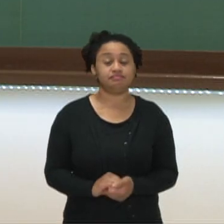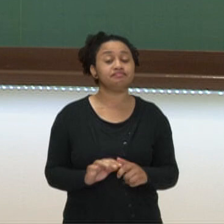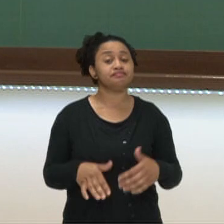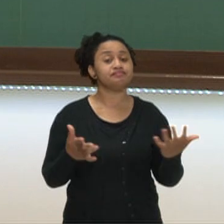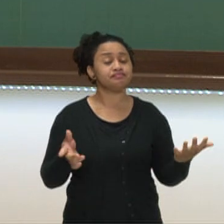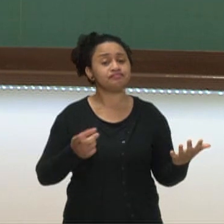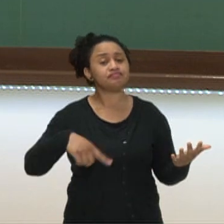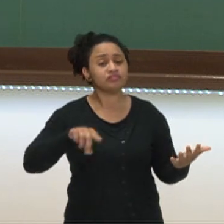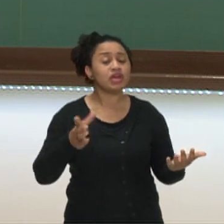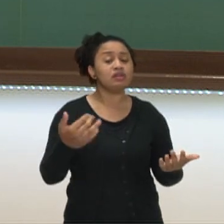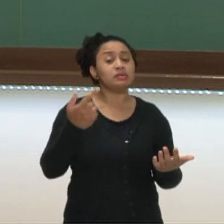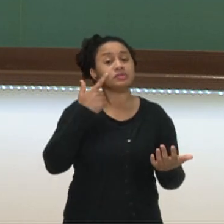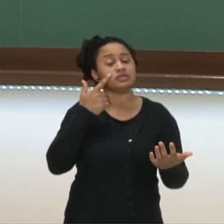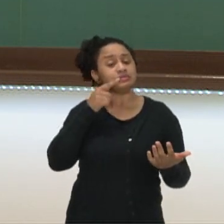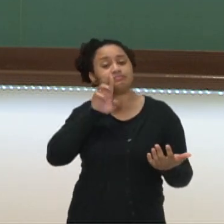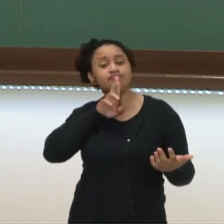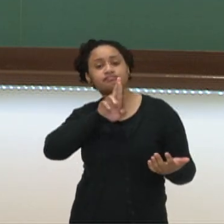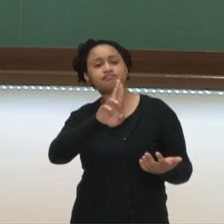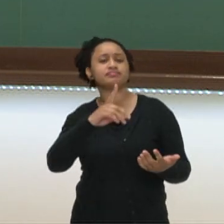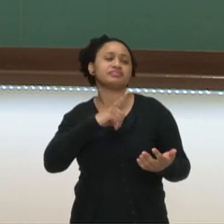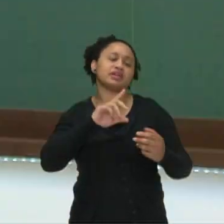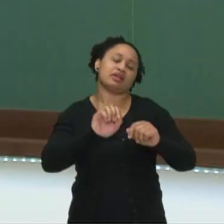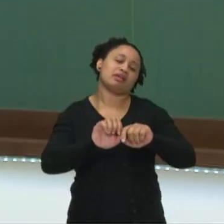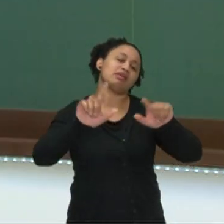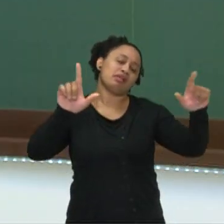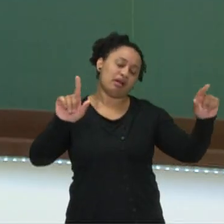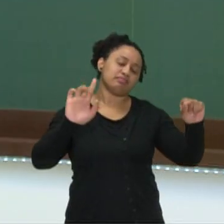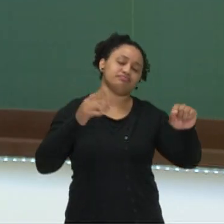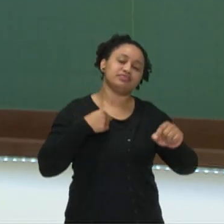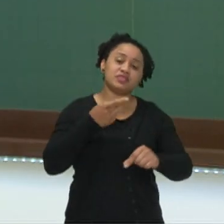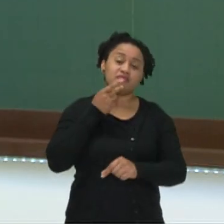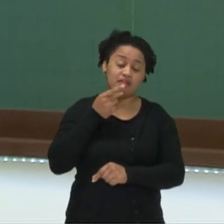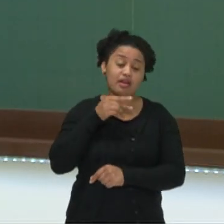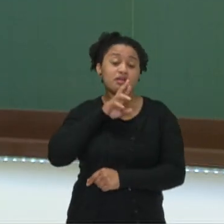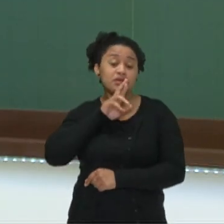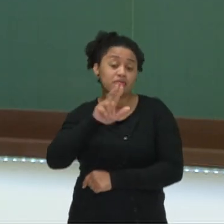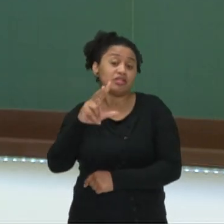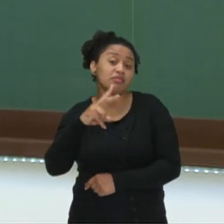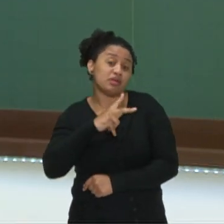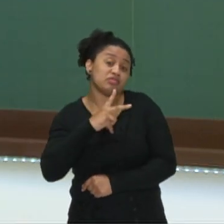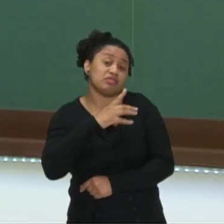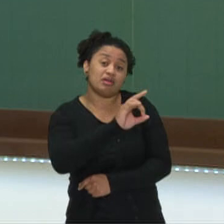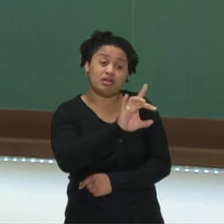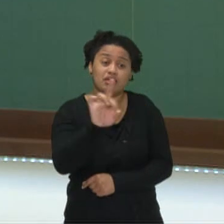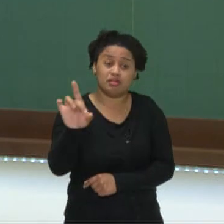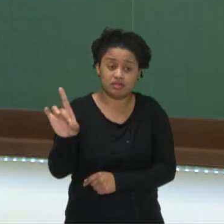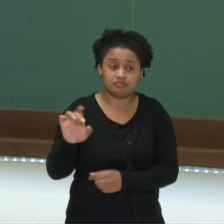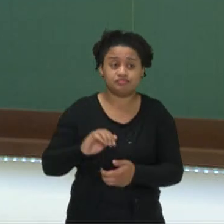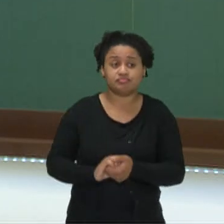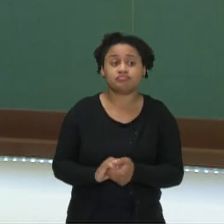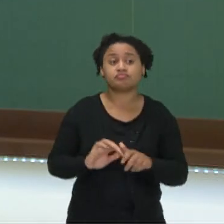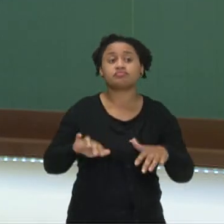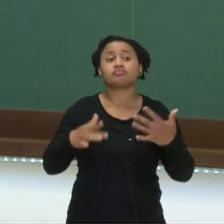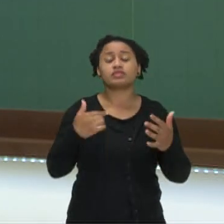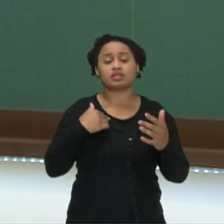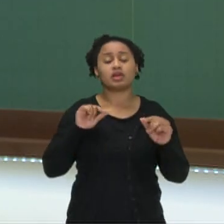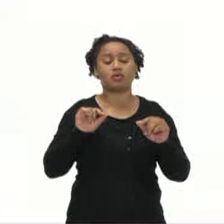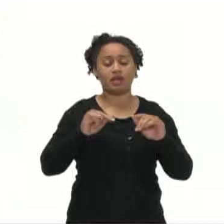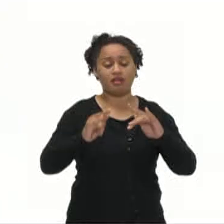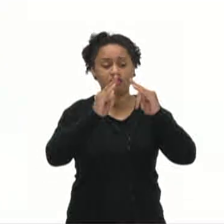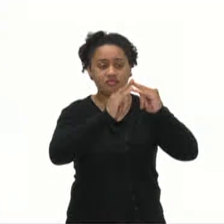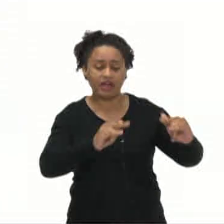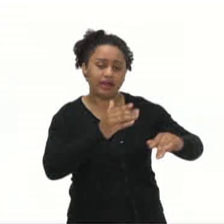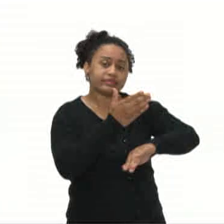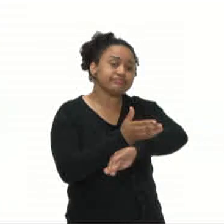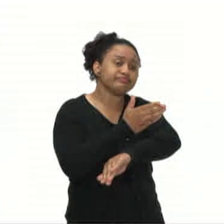E aí, pessoal, vamos ver a resposta aqui? Claro, né, pessoal? Como eu disse, é uma resposta pessoal. Então, as feiras medievais,